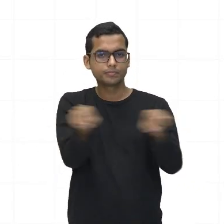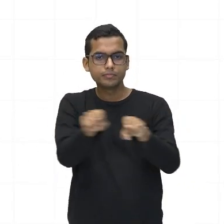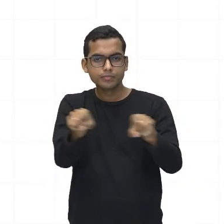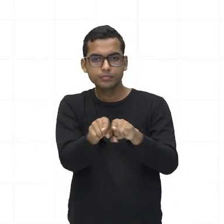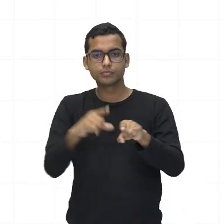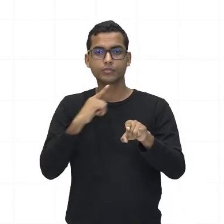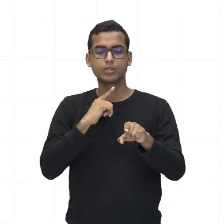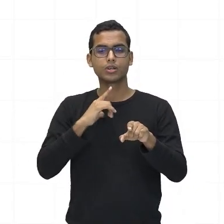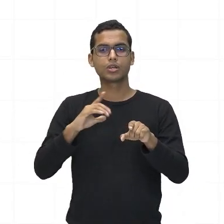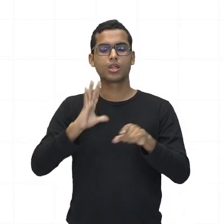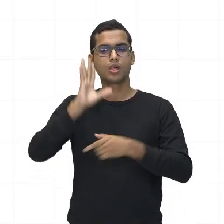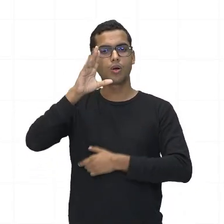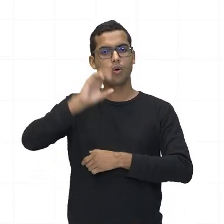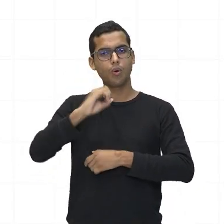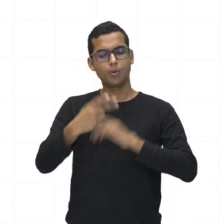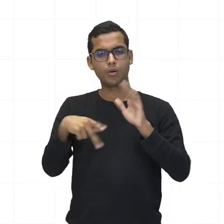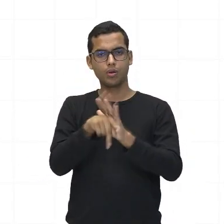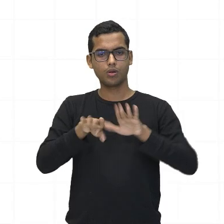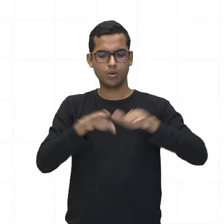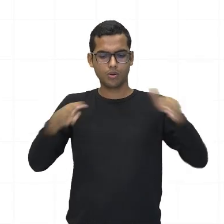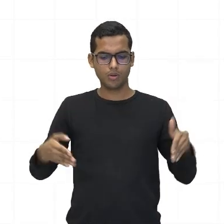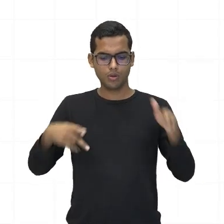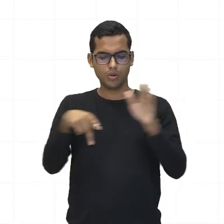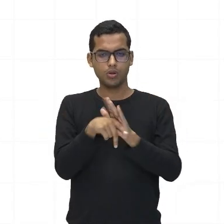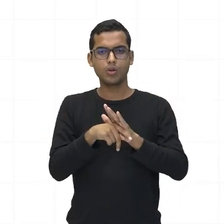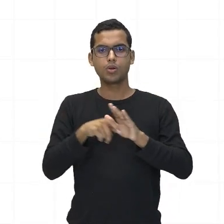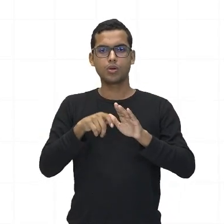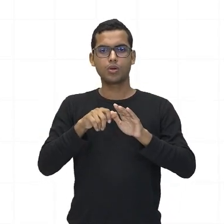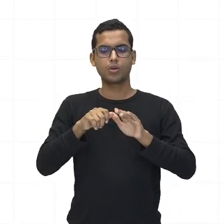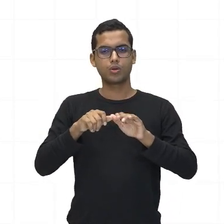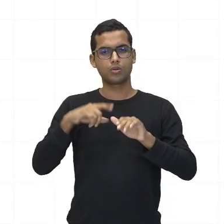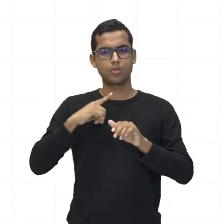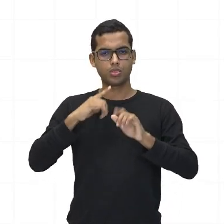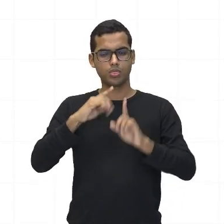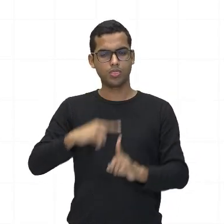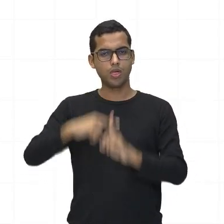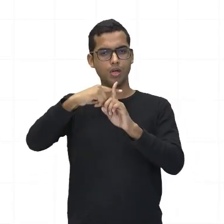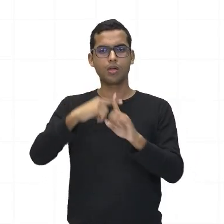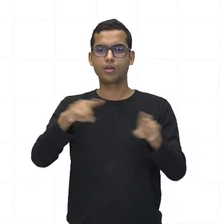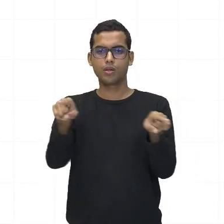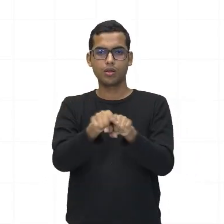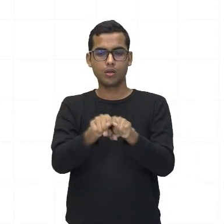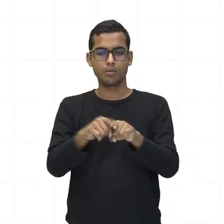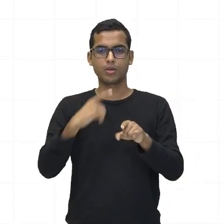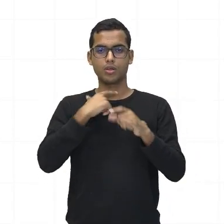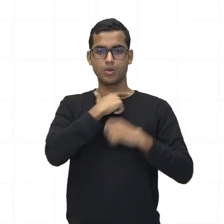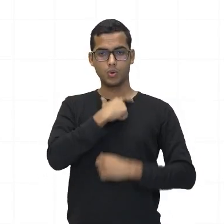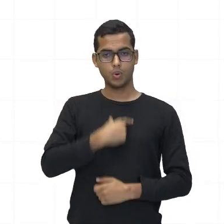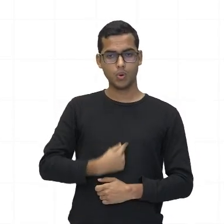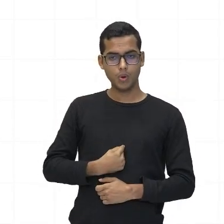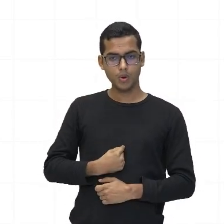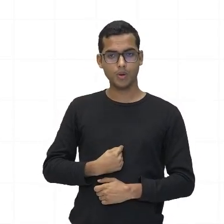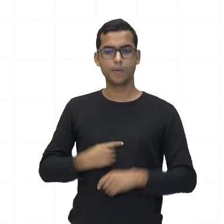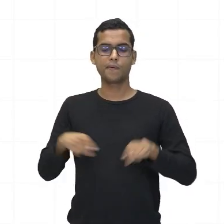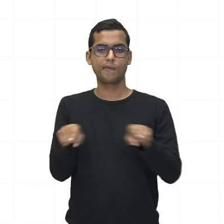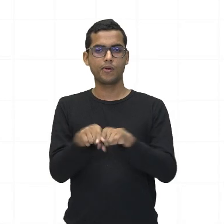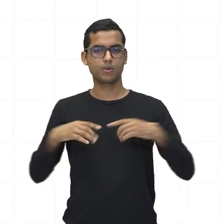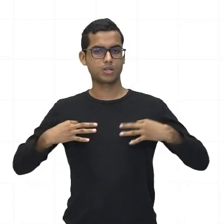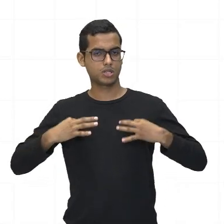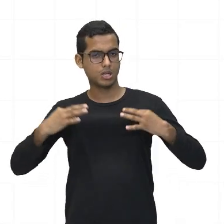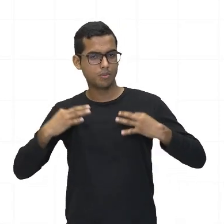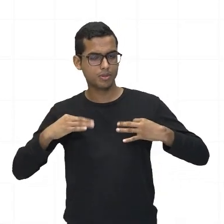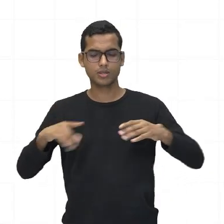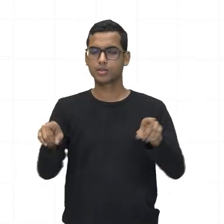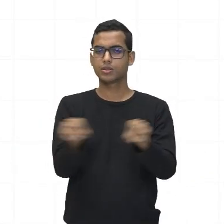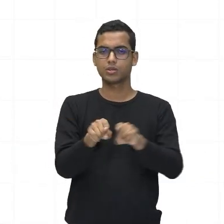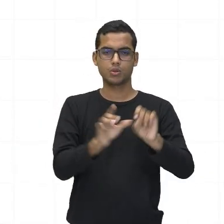desses templos e até mesmo como cordões, pulseiras e camisas. É muito comum nós vermos pessoas que